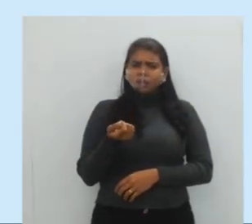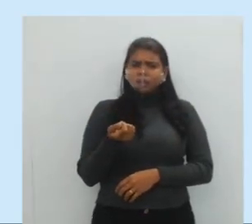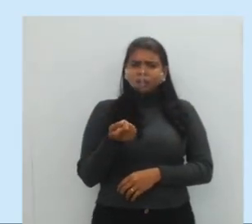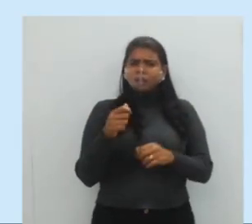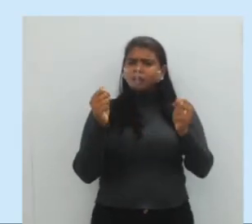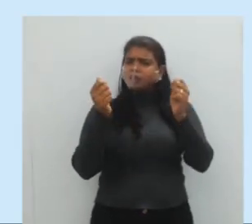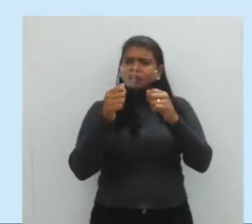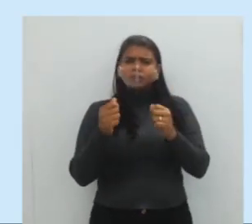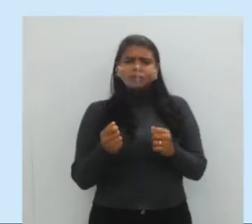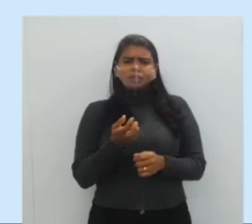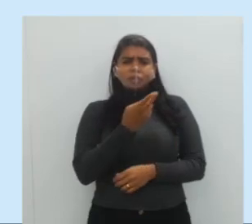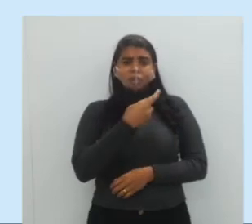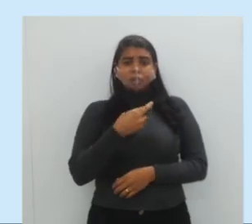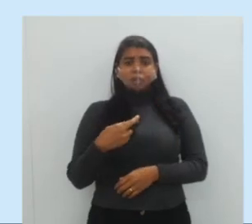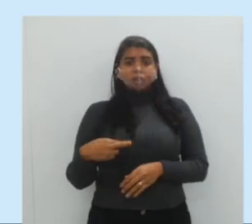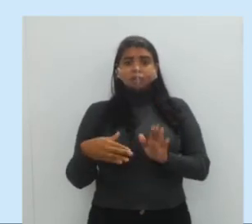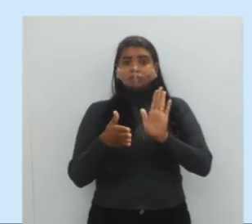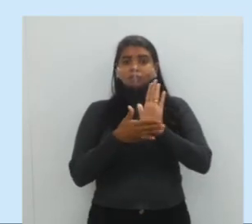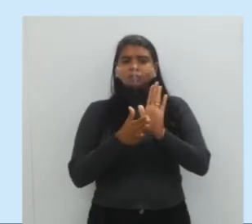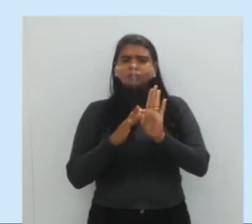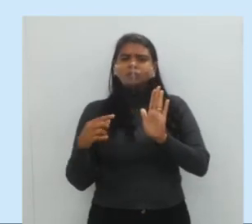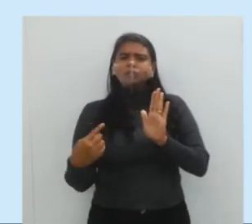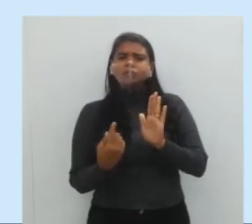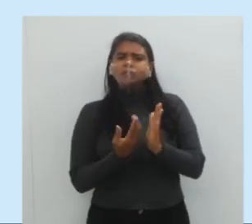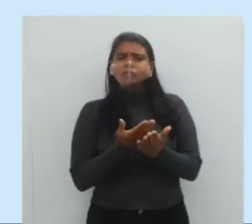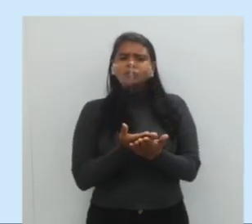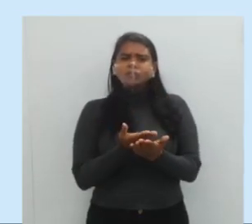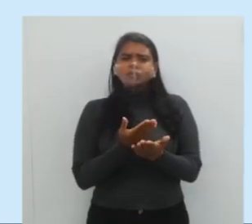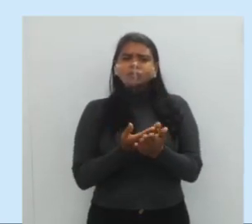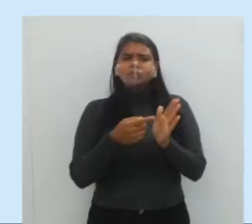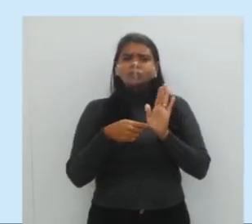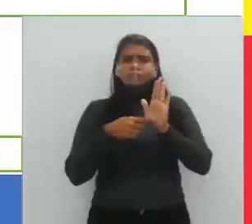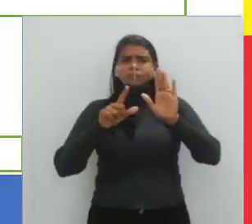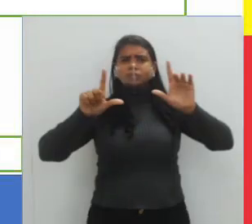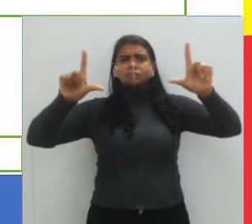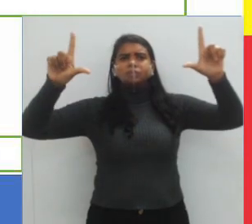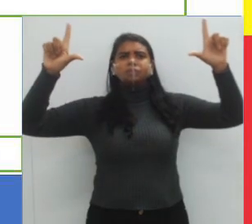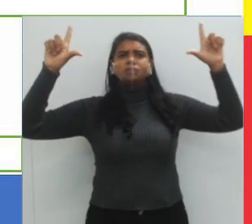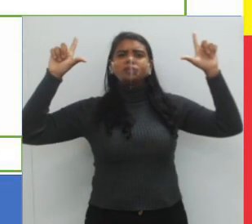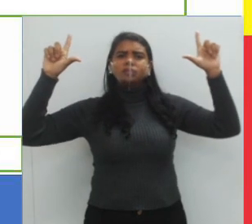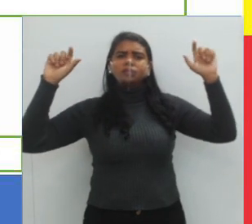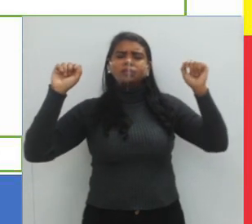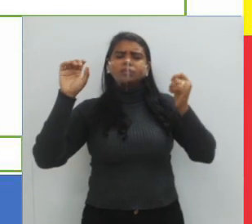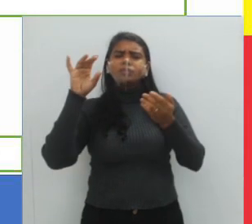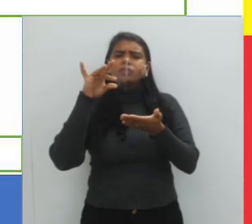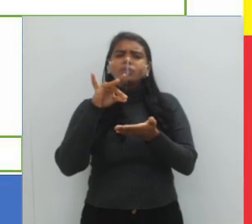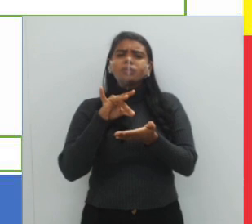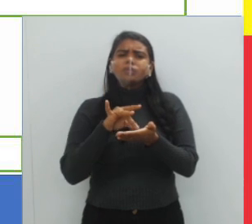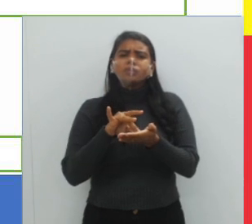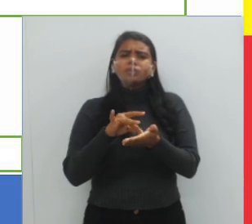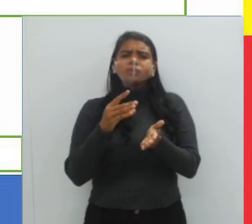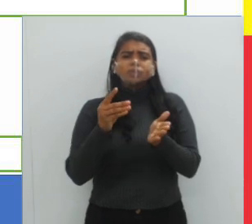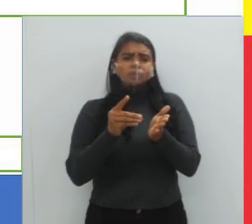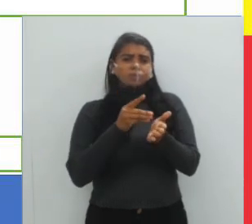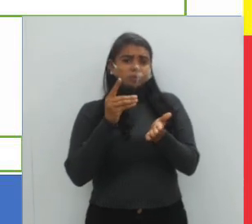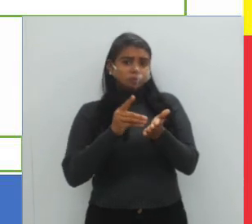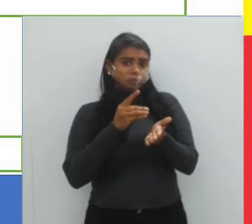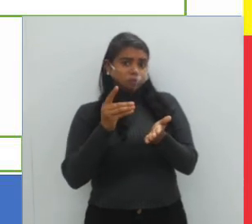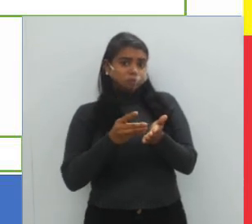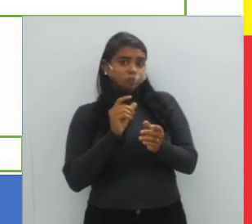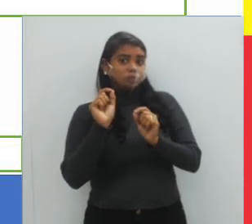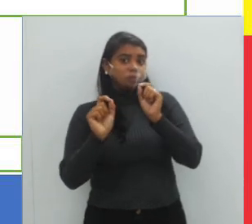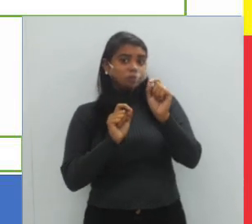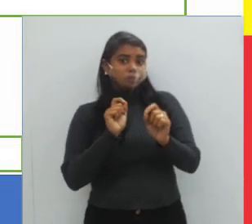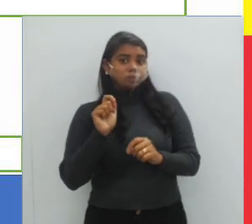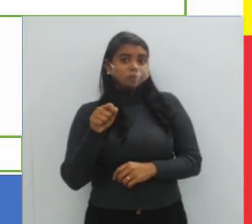Símbolo religioso, certo? A proposta de nossa aula. Então eu trouxe para vocês aqui um conceito do dicionário